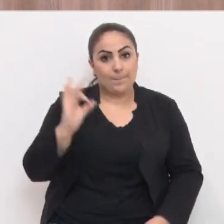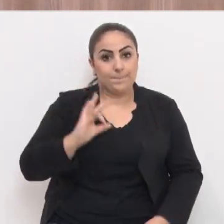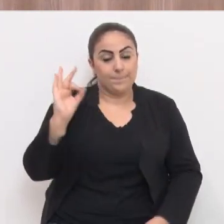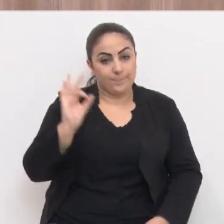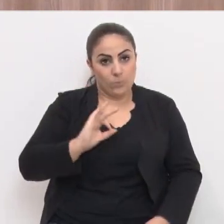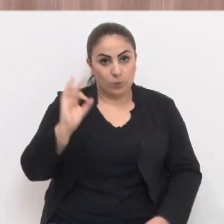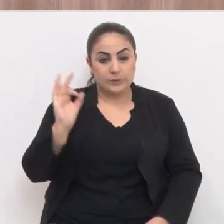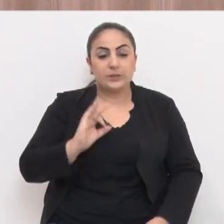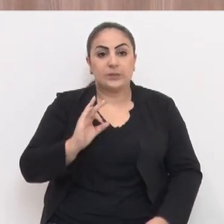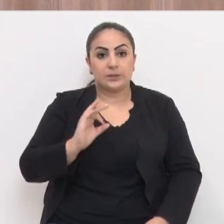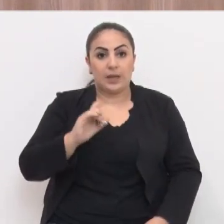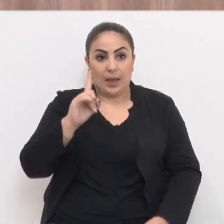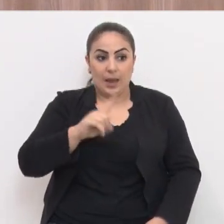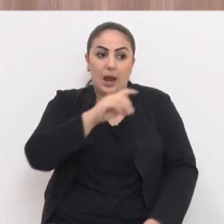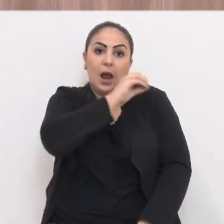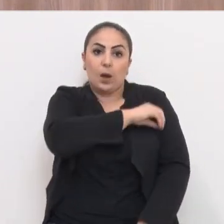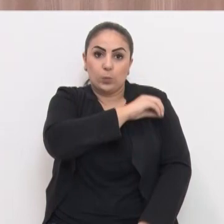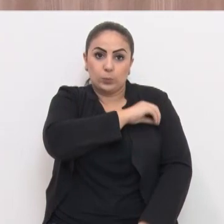30% é